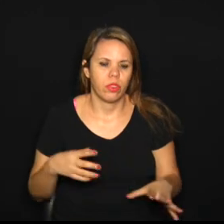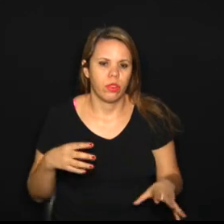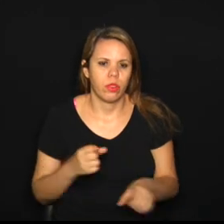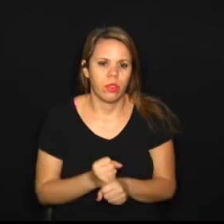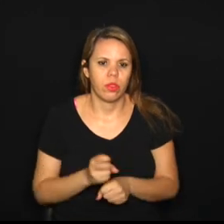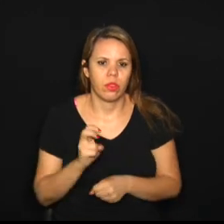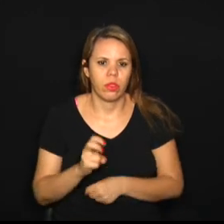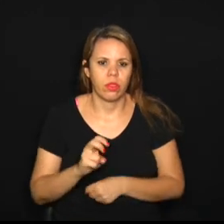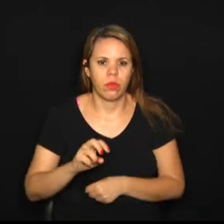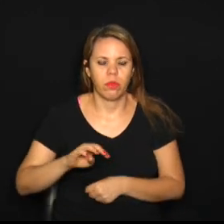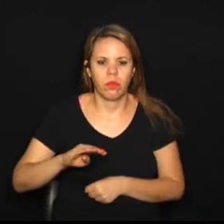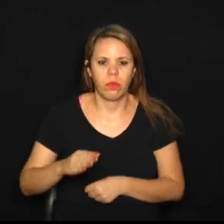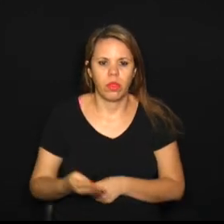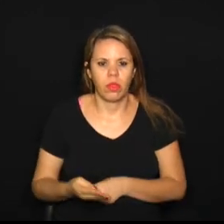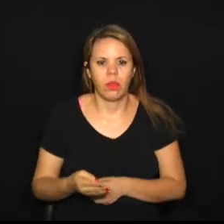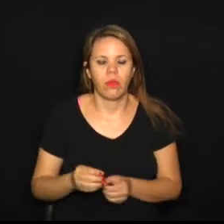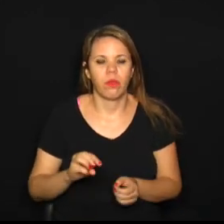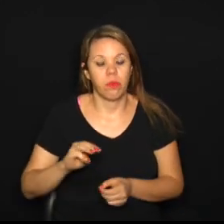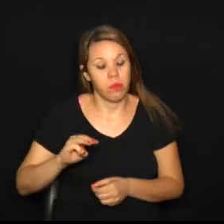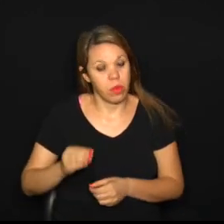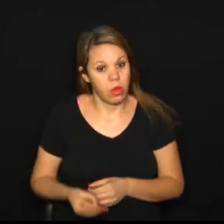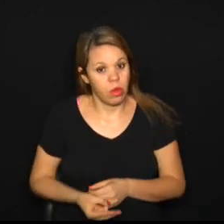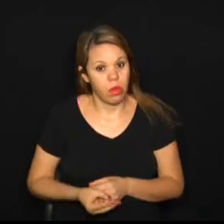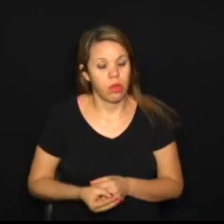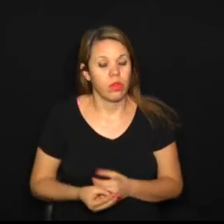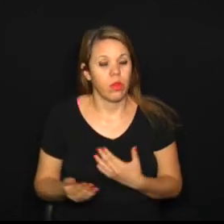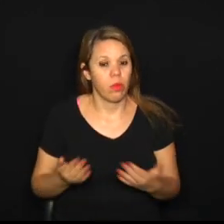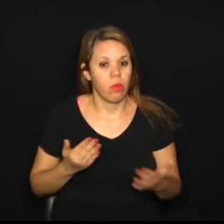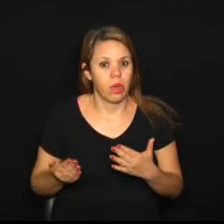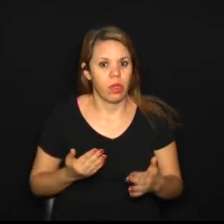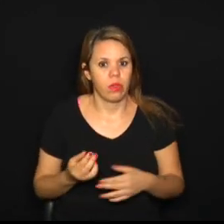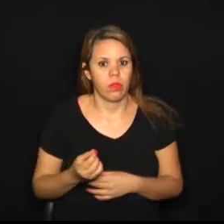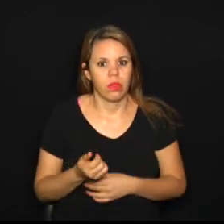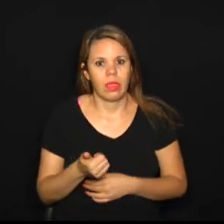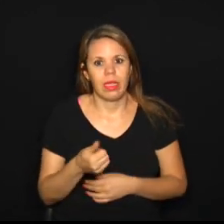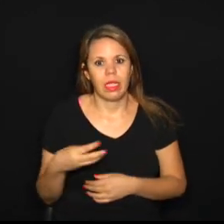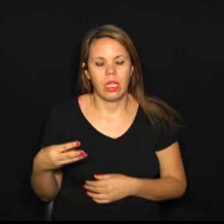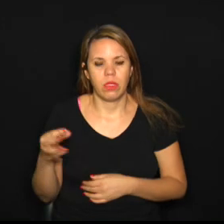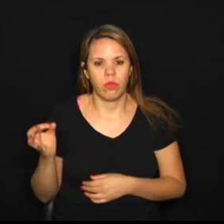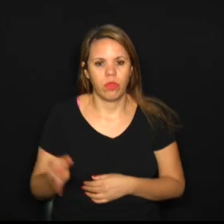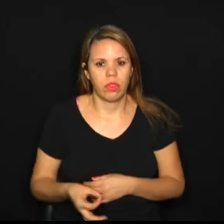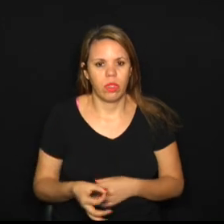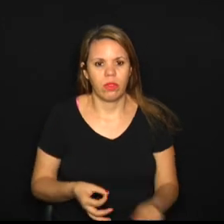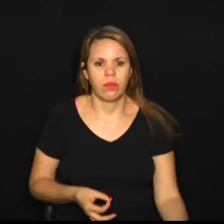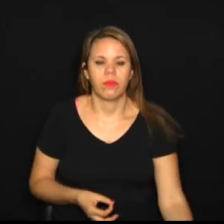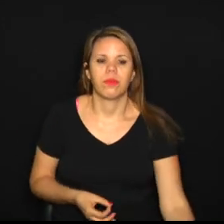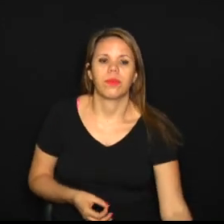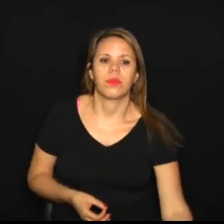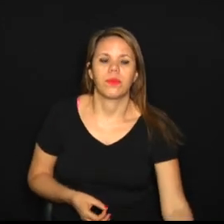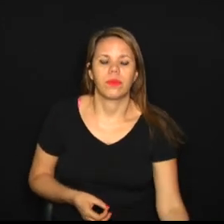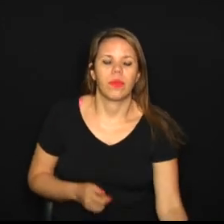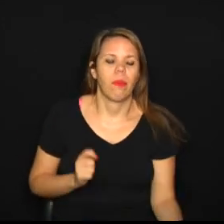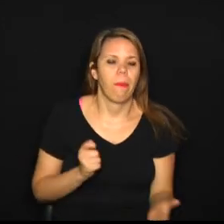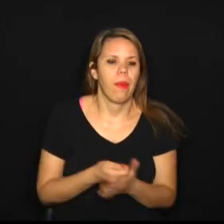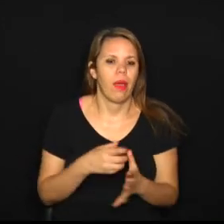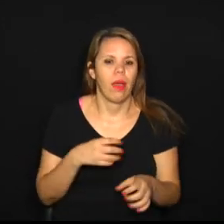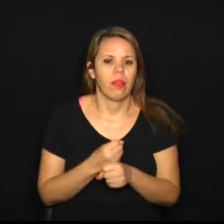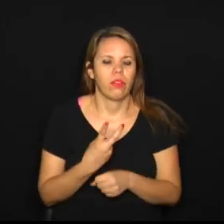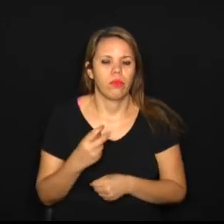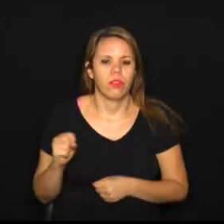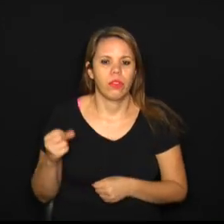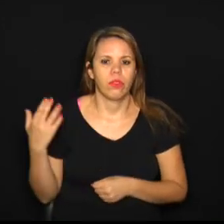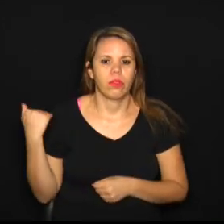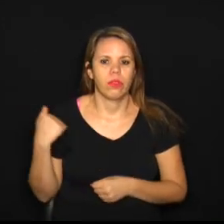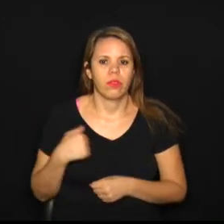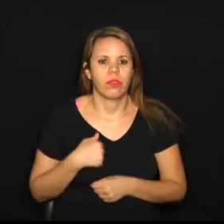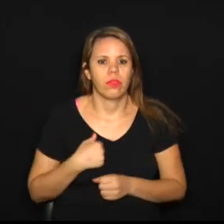5.525 bilhões, uma variação de 13% quando comparado ao orçamento liquidado em 2018. Então, a